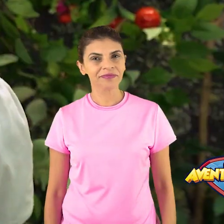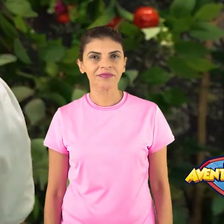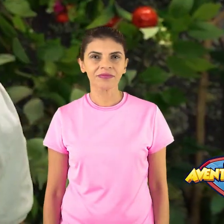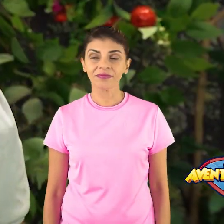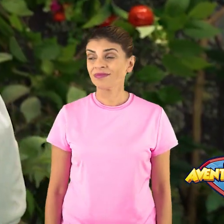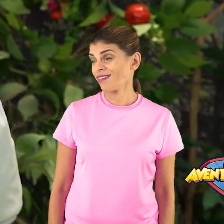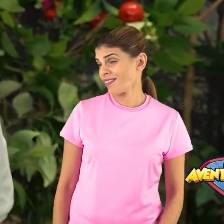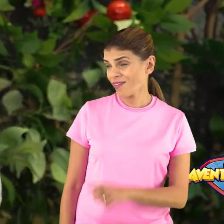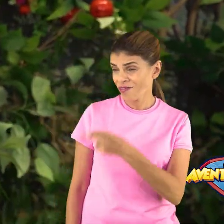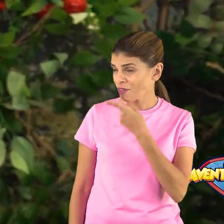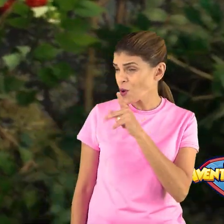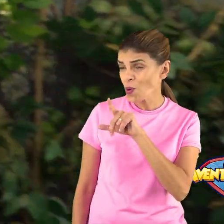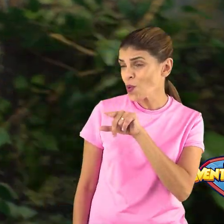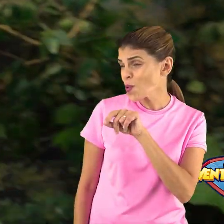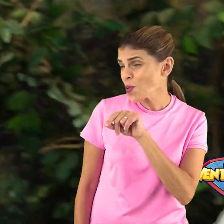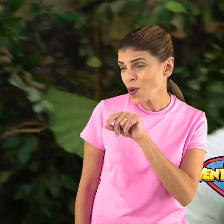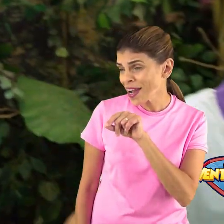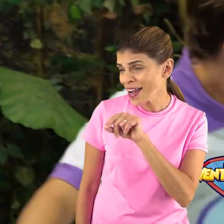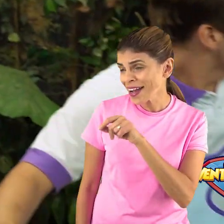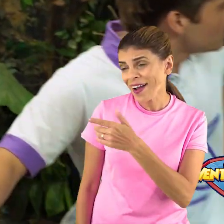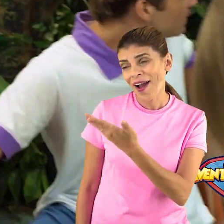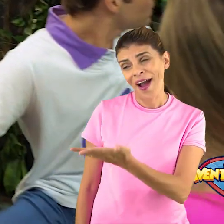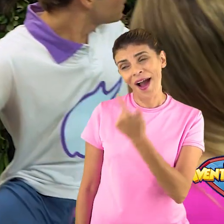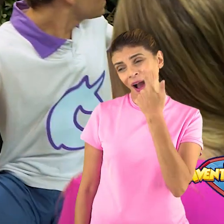O que você dizia mesmo, Léo?